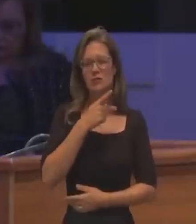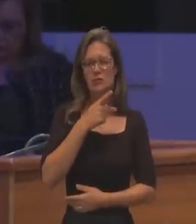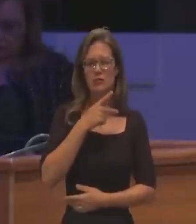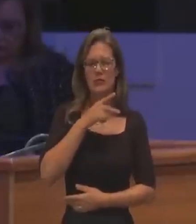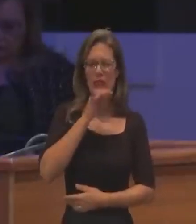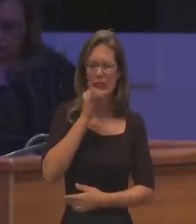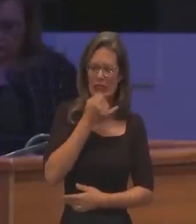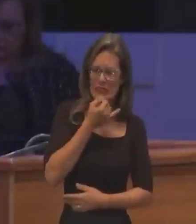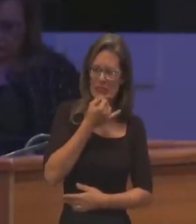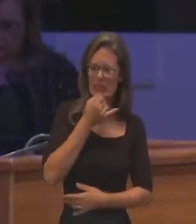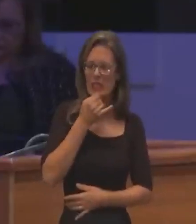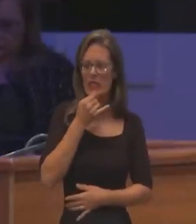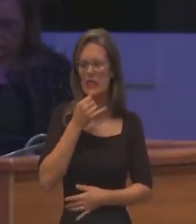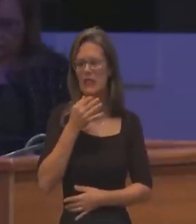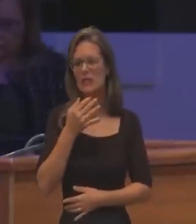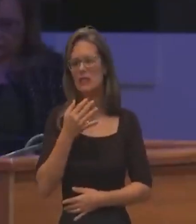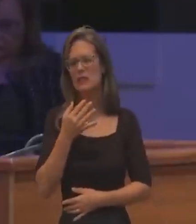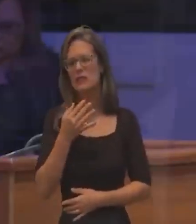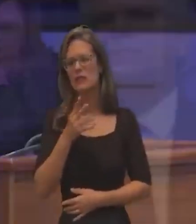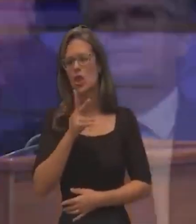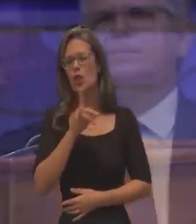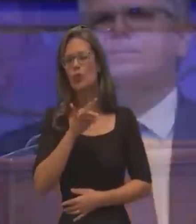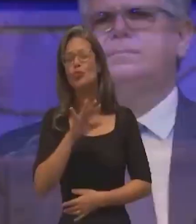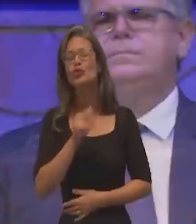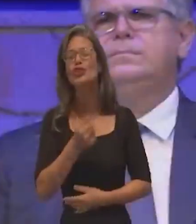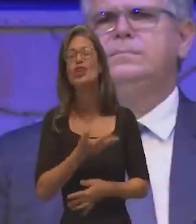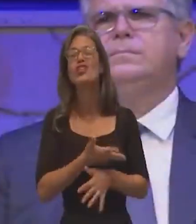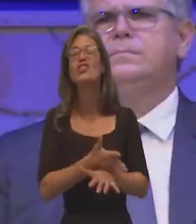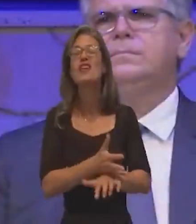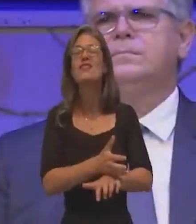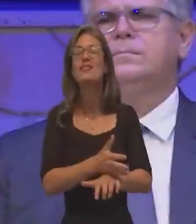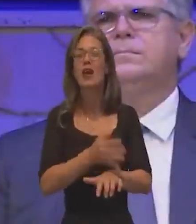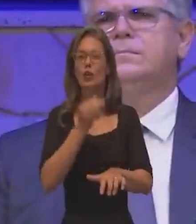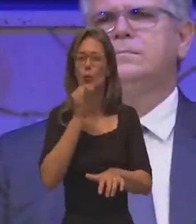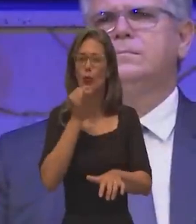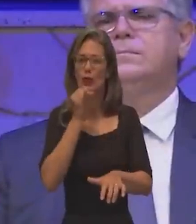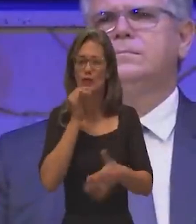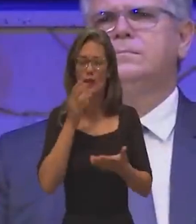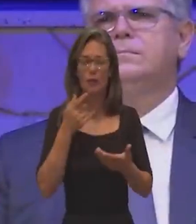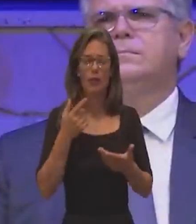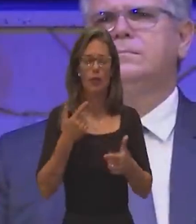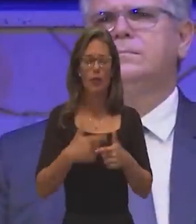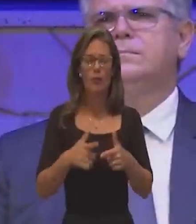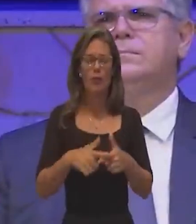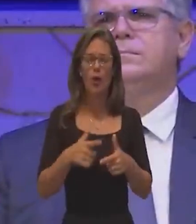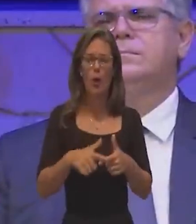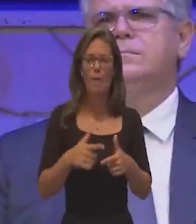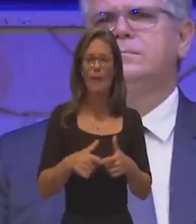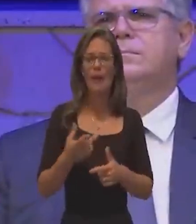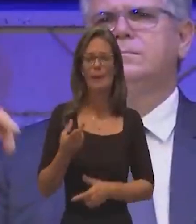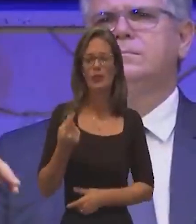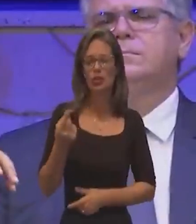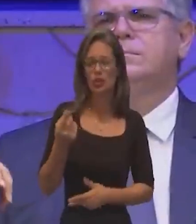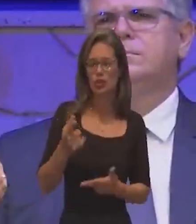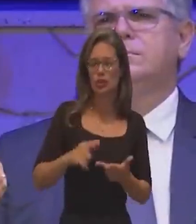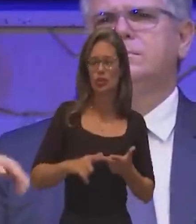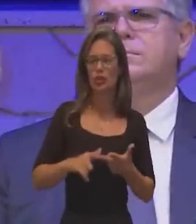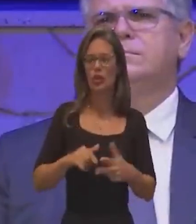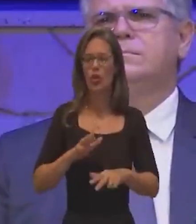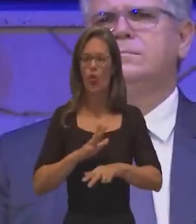Às vezes nós passamos o dia do deserto, uma crise financeira, uma enfermidade que